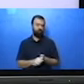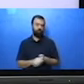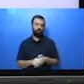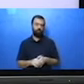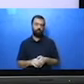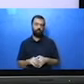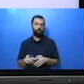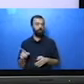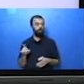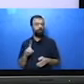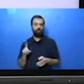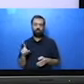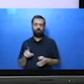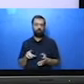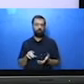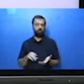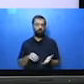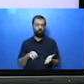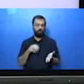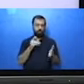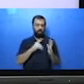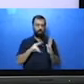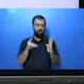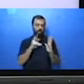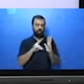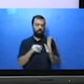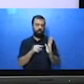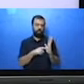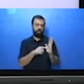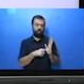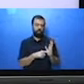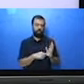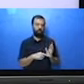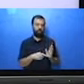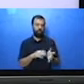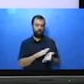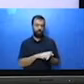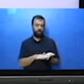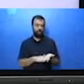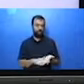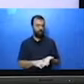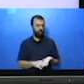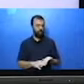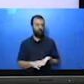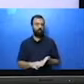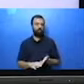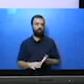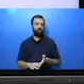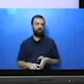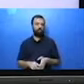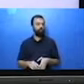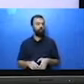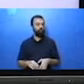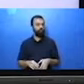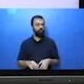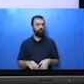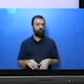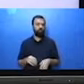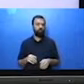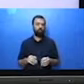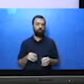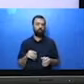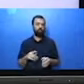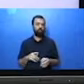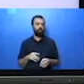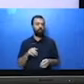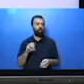único plano. São denominadas figuras tridimensionais ou sólidos